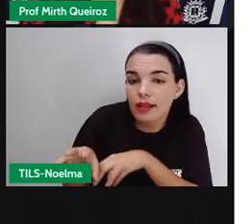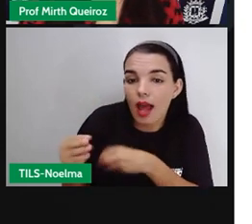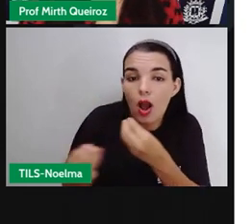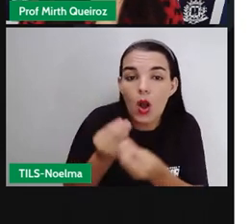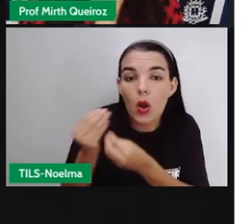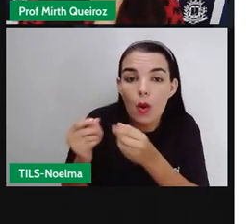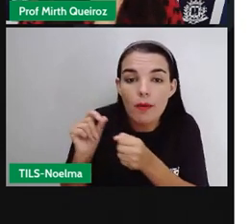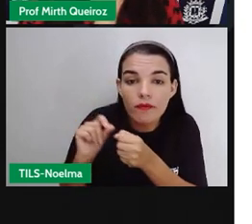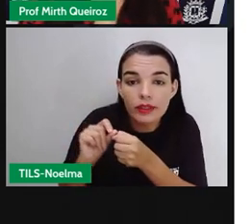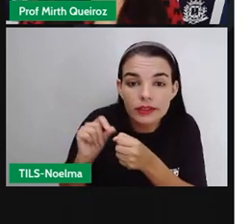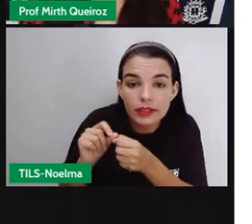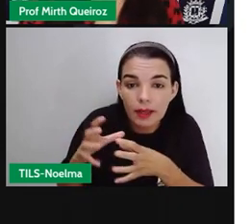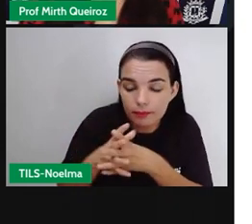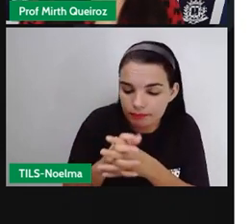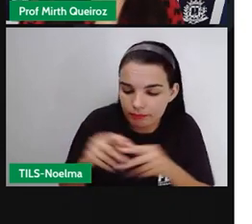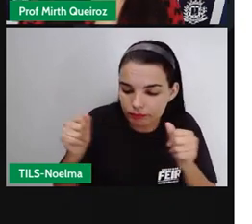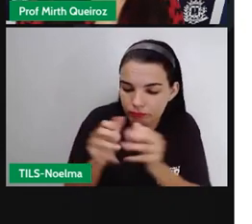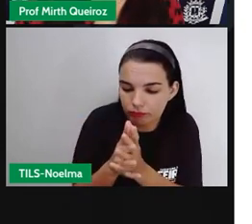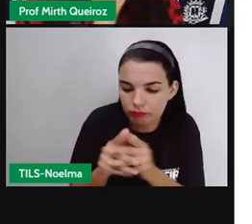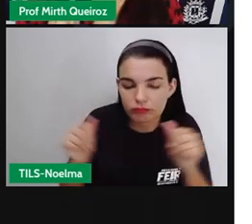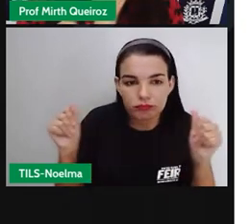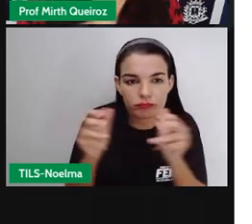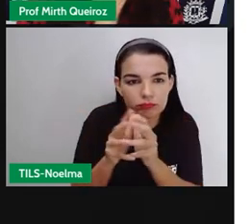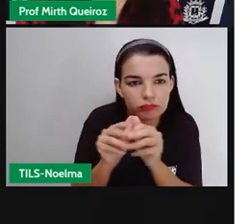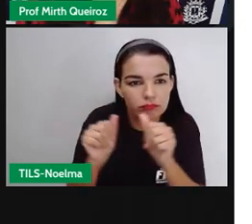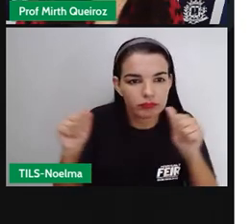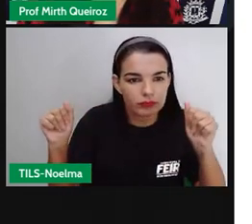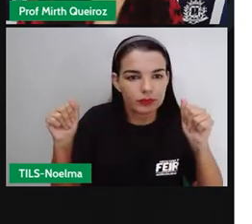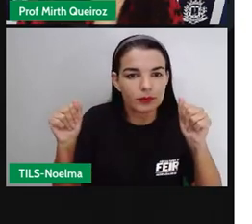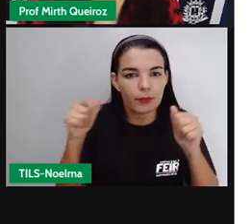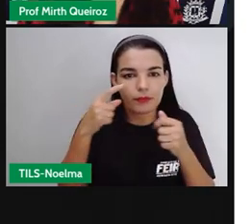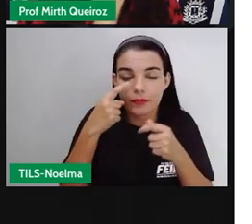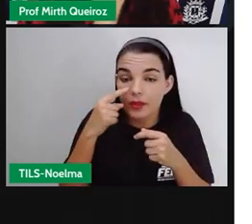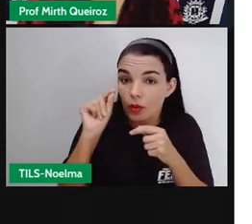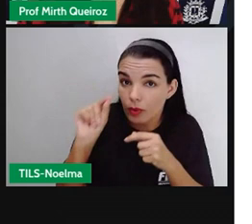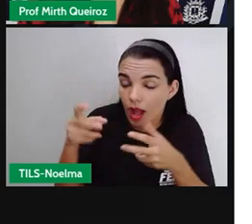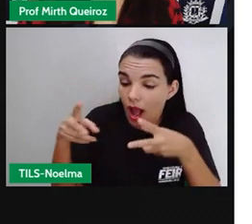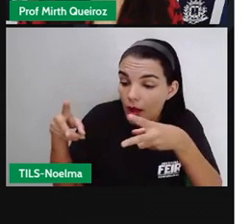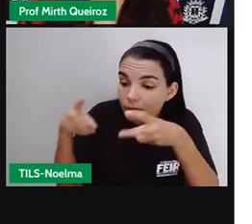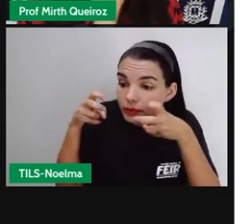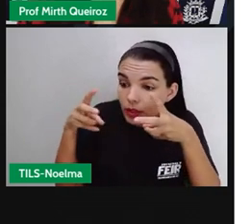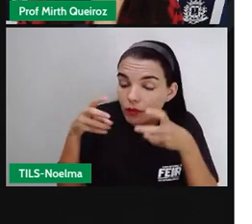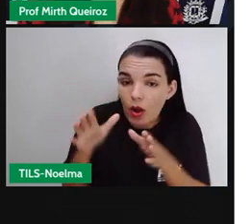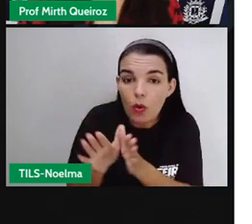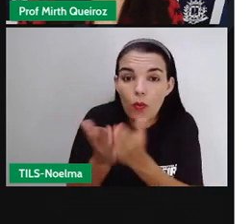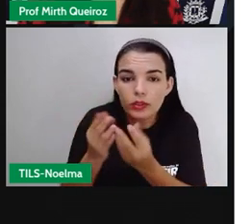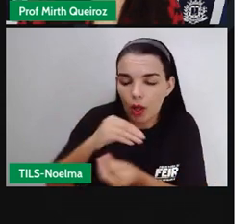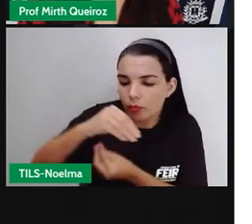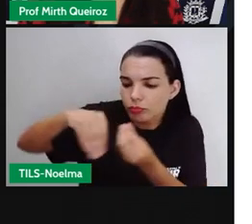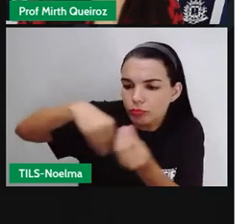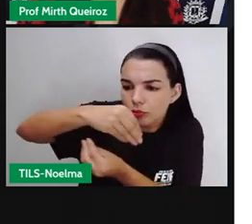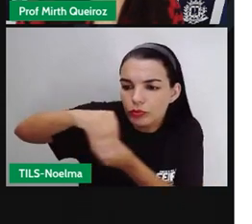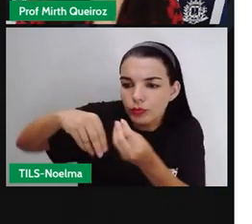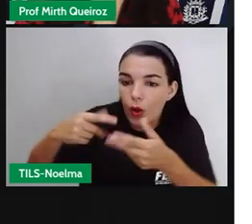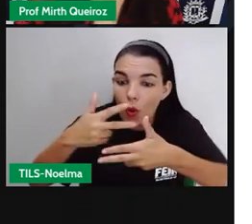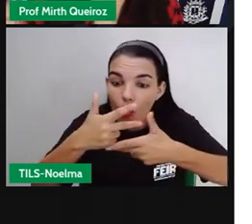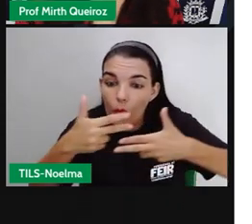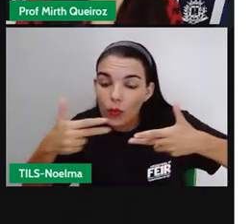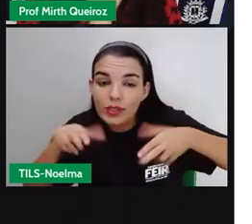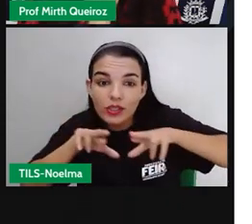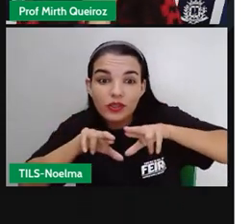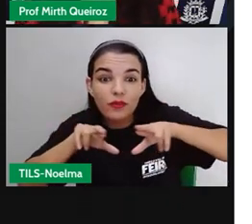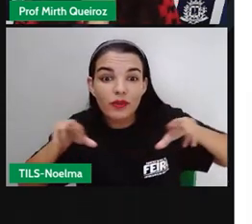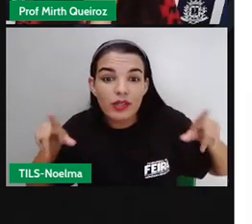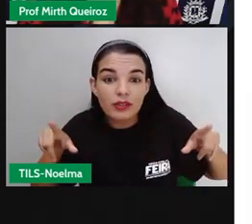slime? O que que vocês observaram? Vocês puderam observar que quando a gente misturou essas várias substâncias, ela se transformou